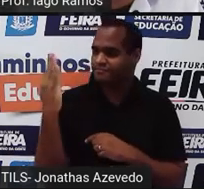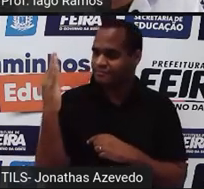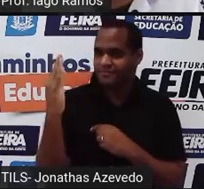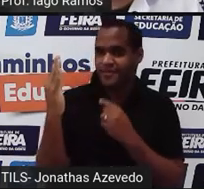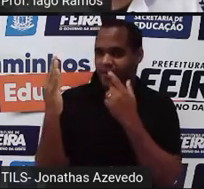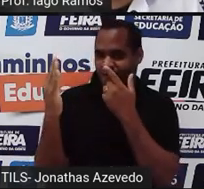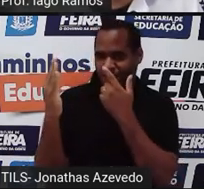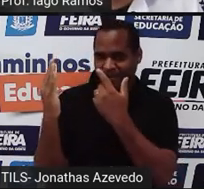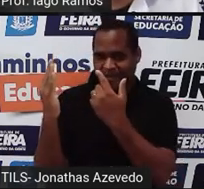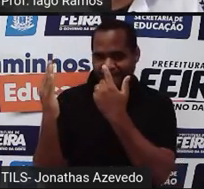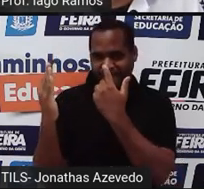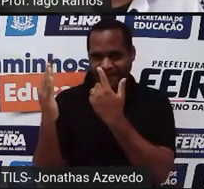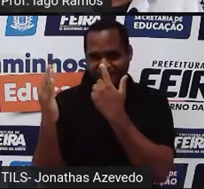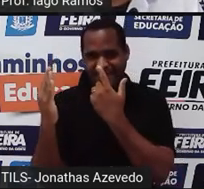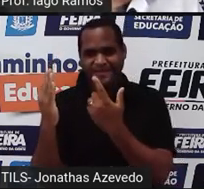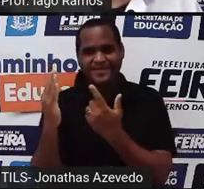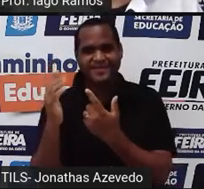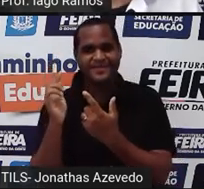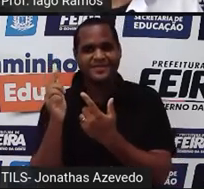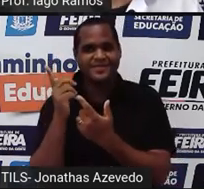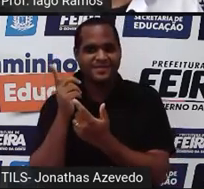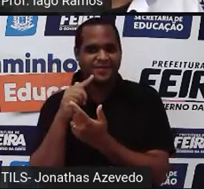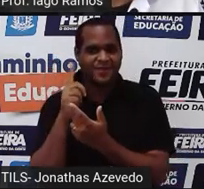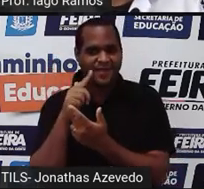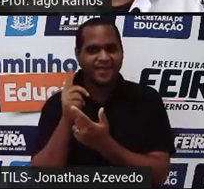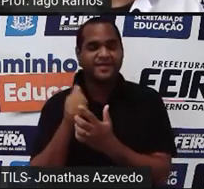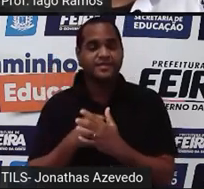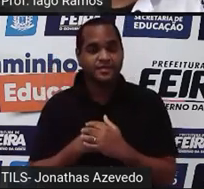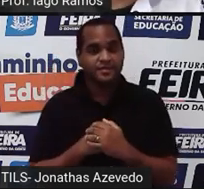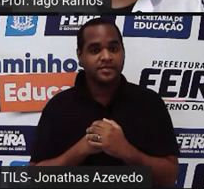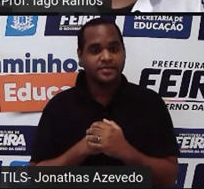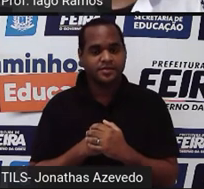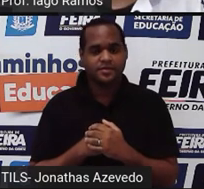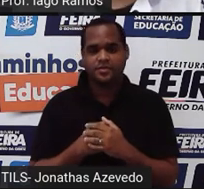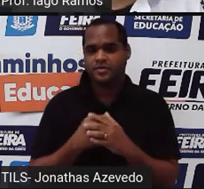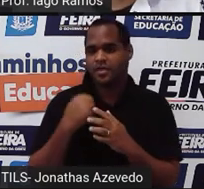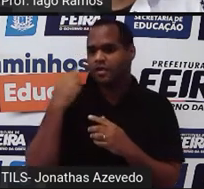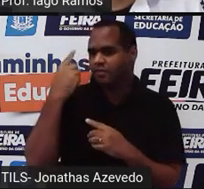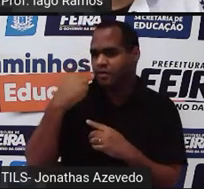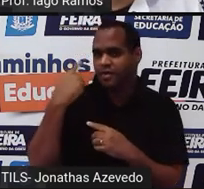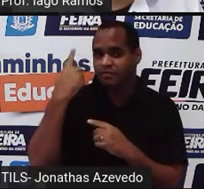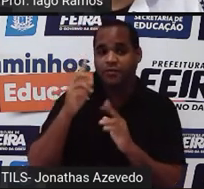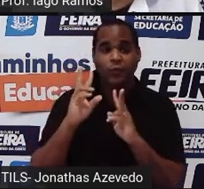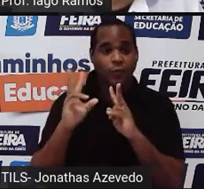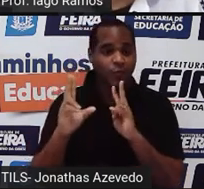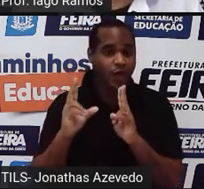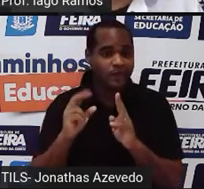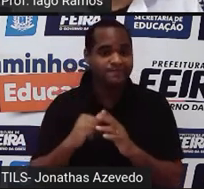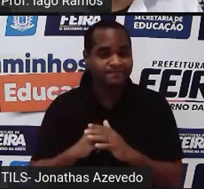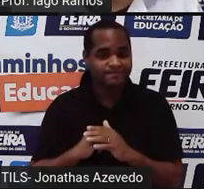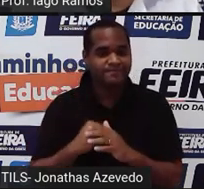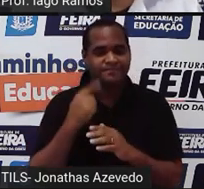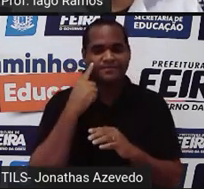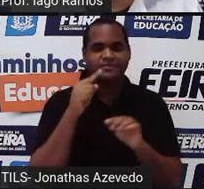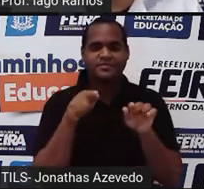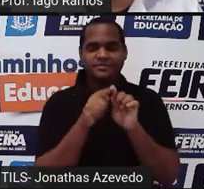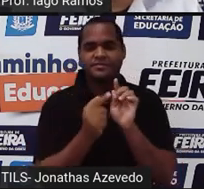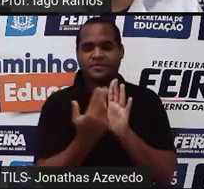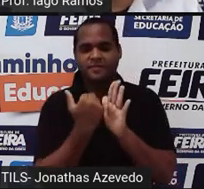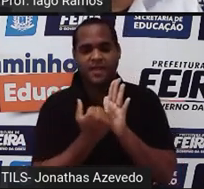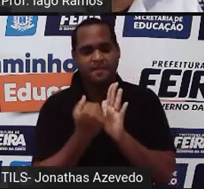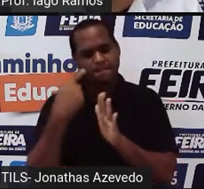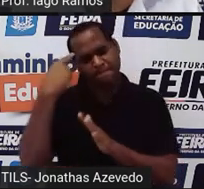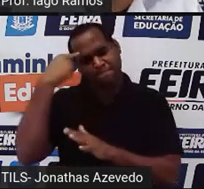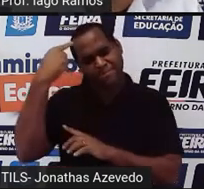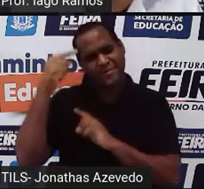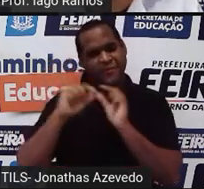espelho, você vê o seu rosto, a sua frente. Então, com a figura da mesma forma, tá? A gente tem que pensar em uma